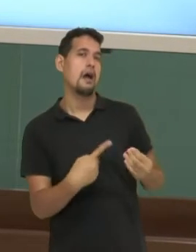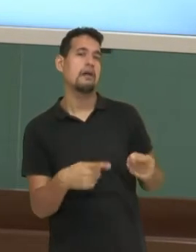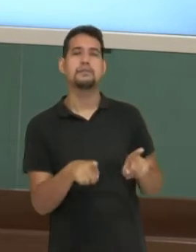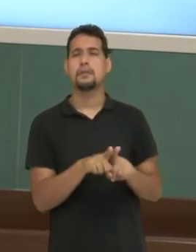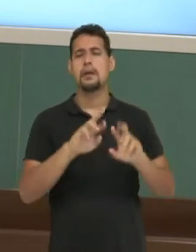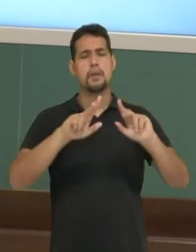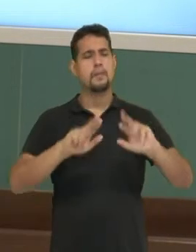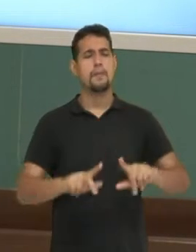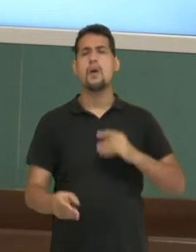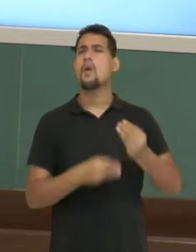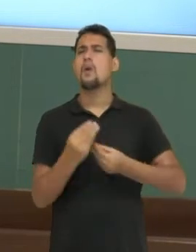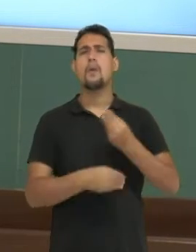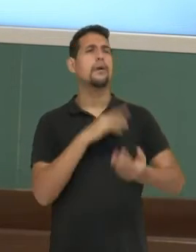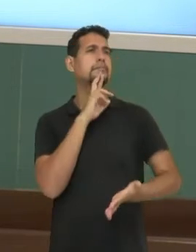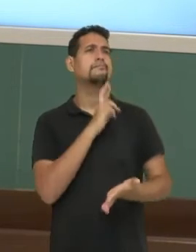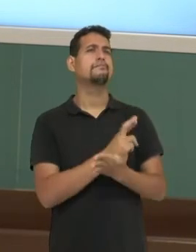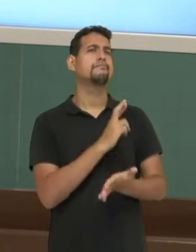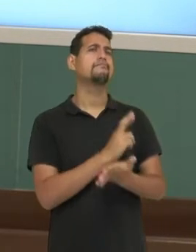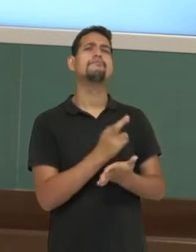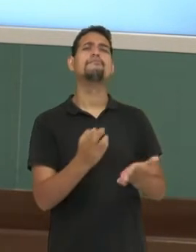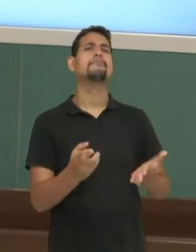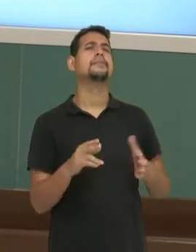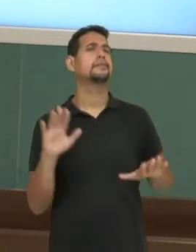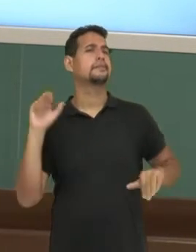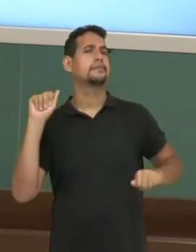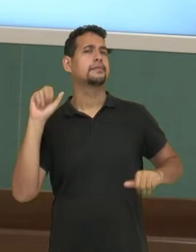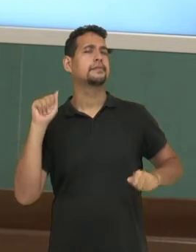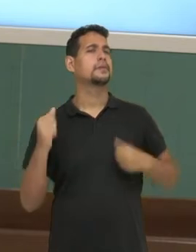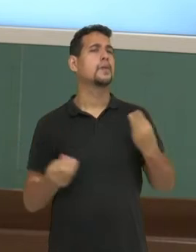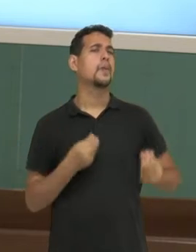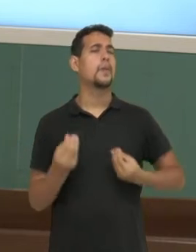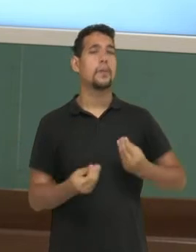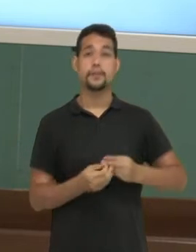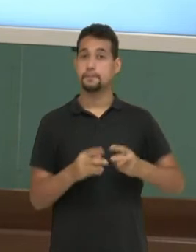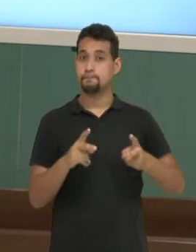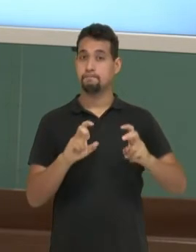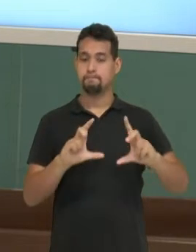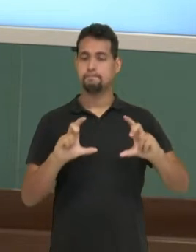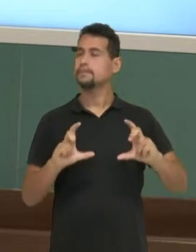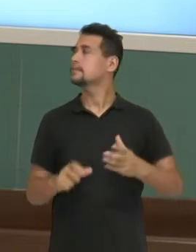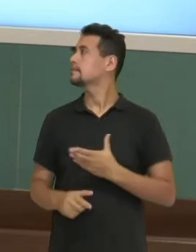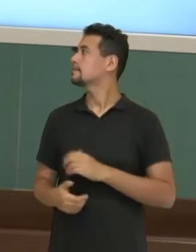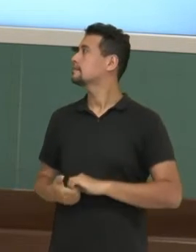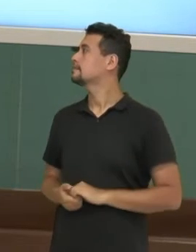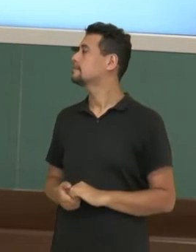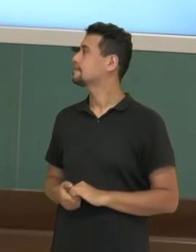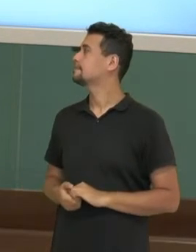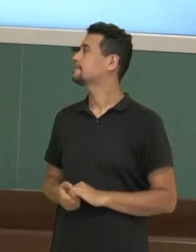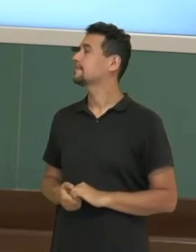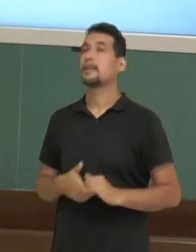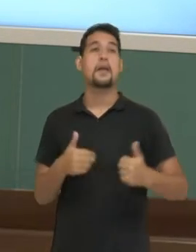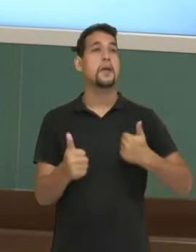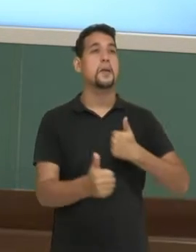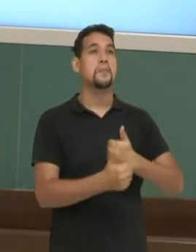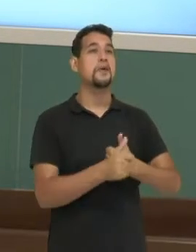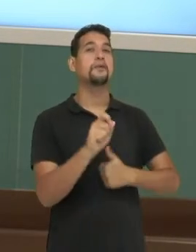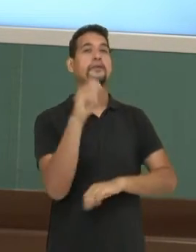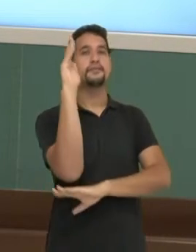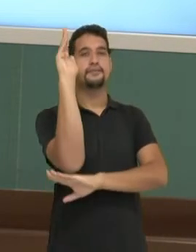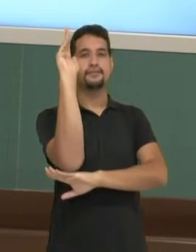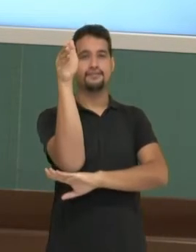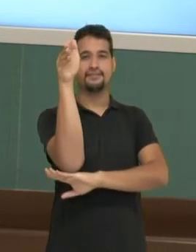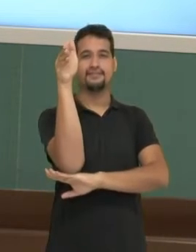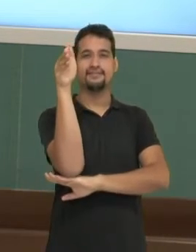cidade, como que vocês responderiam em espanhol? Olhem lá, ¿dónde está? Al lado del hotel,